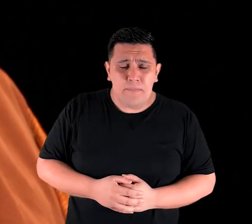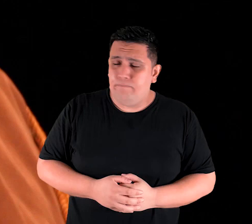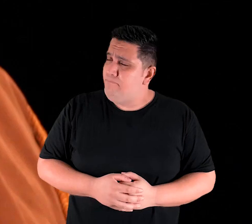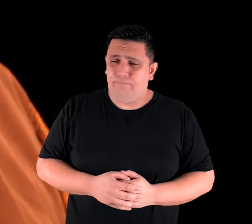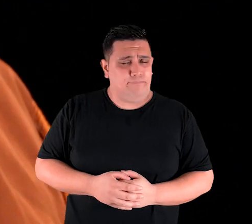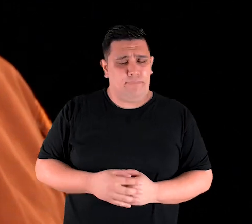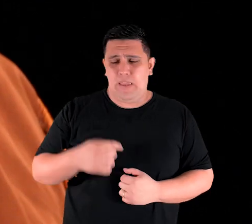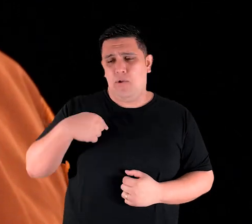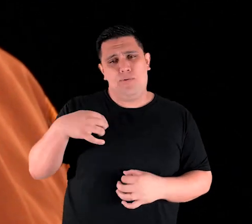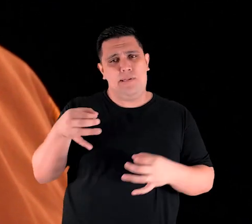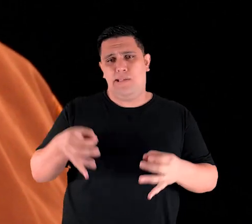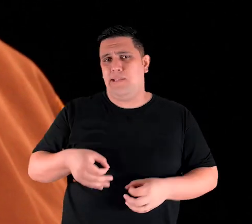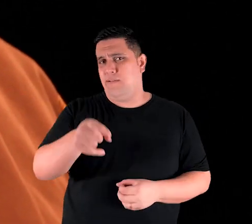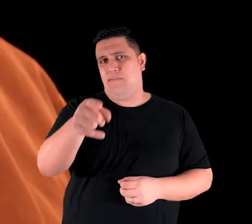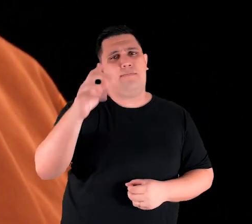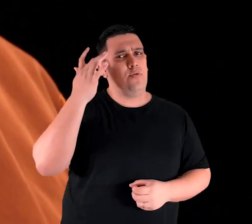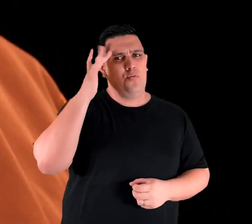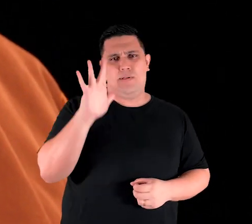Certamente não.